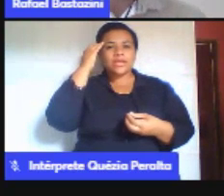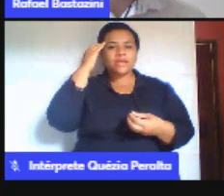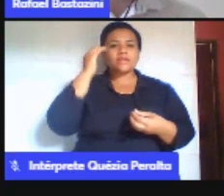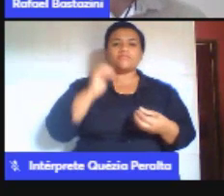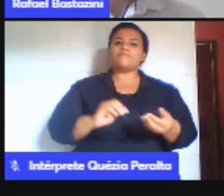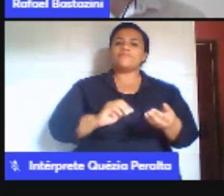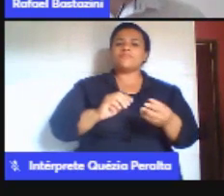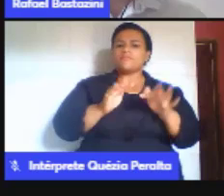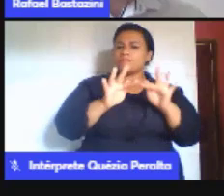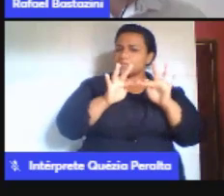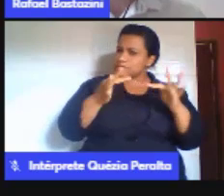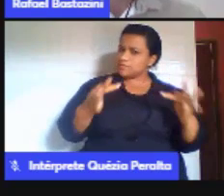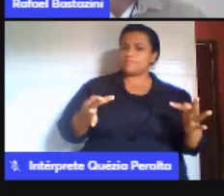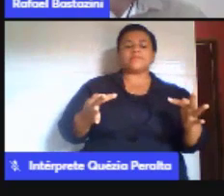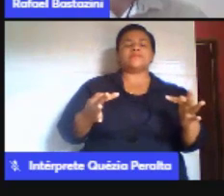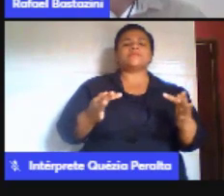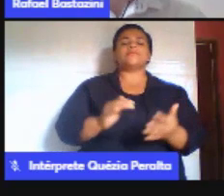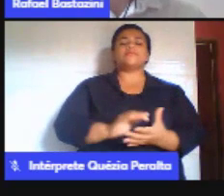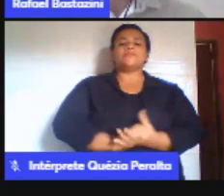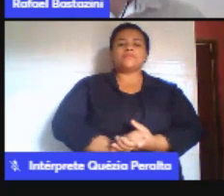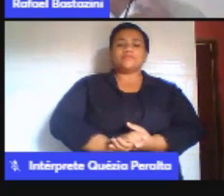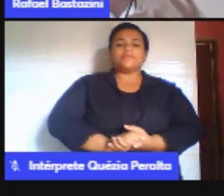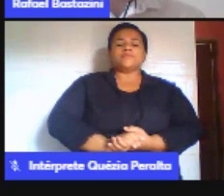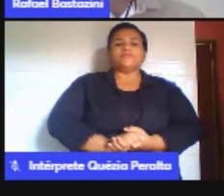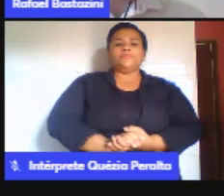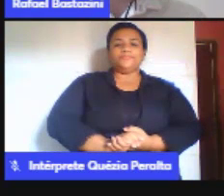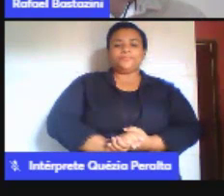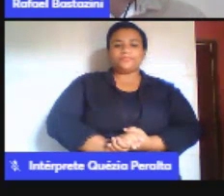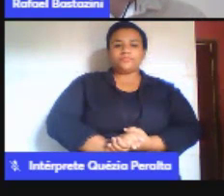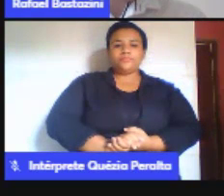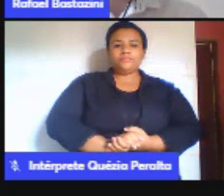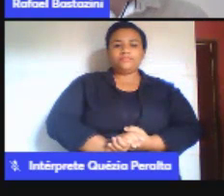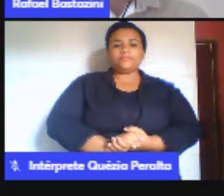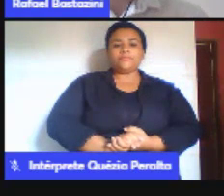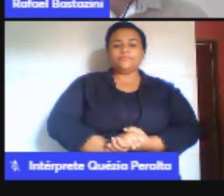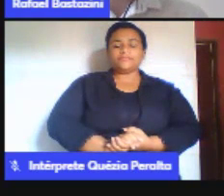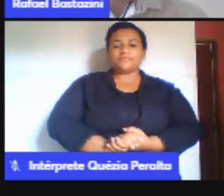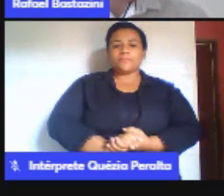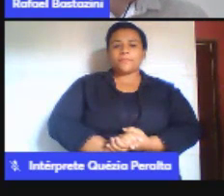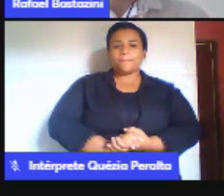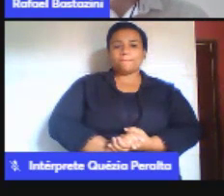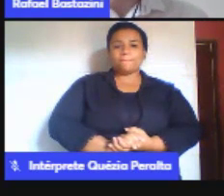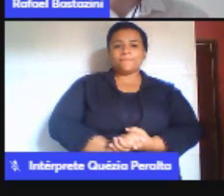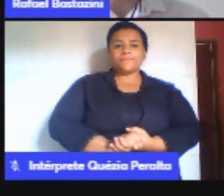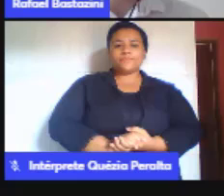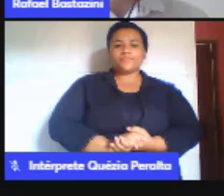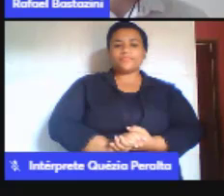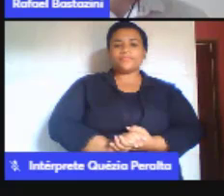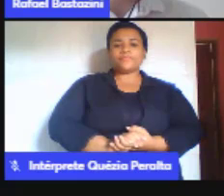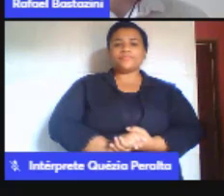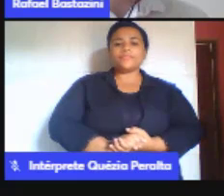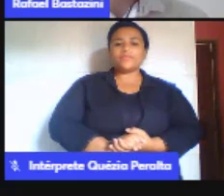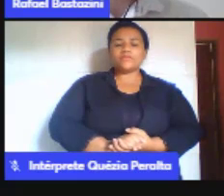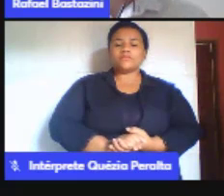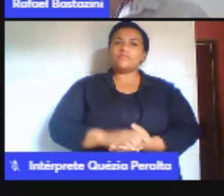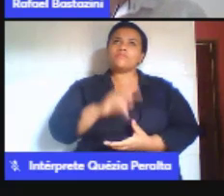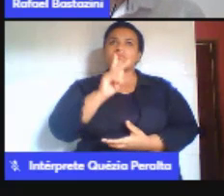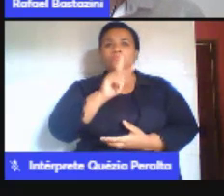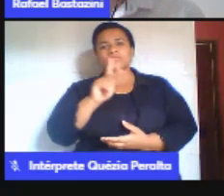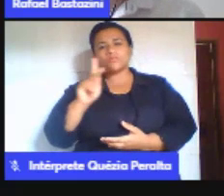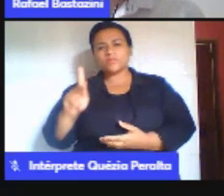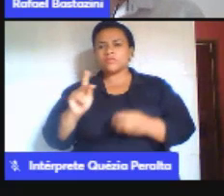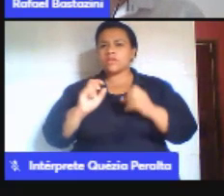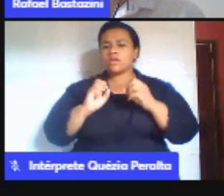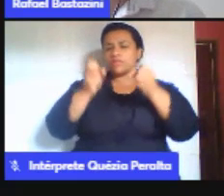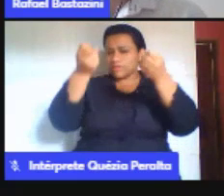essa fala minha, me desculpem, essa fala minha, ela é direcionada tanto para os professores